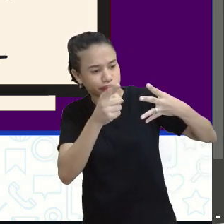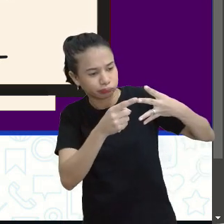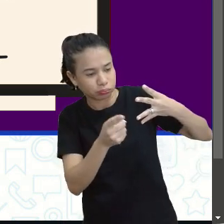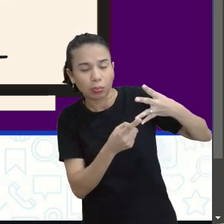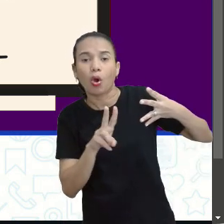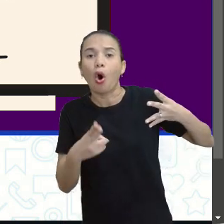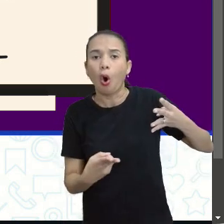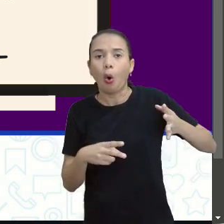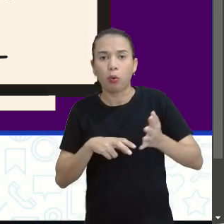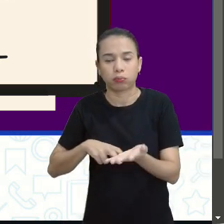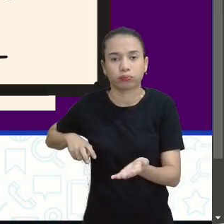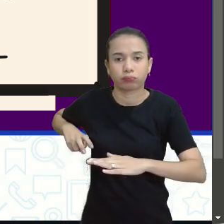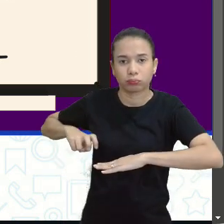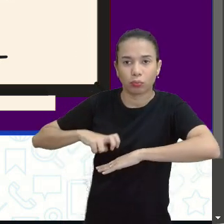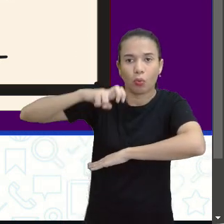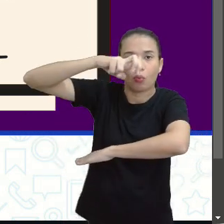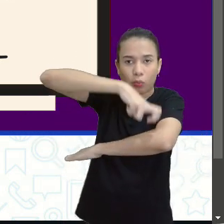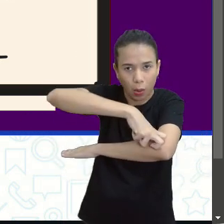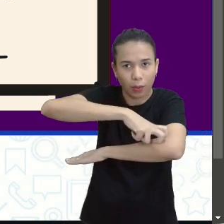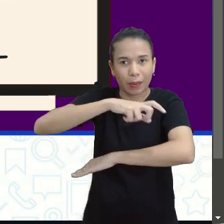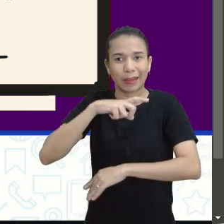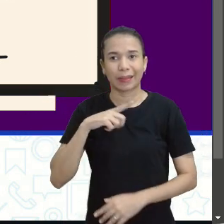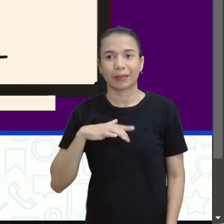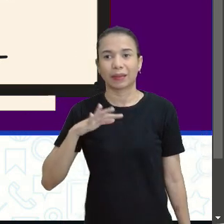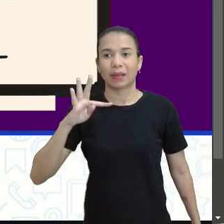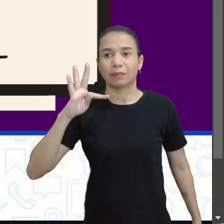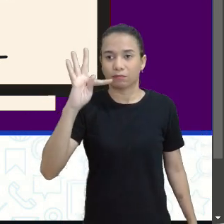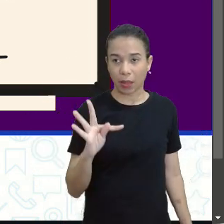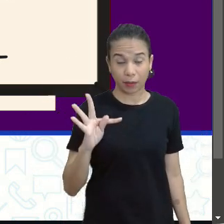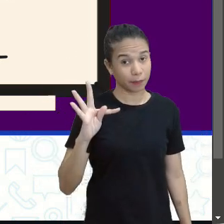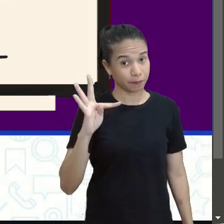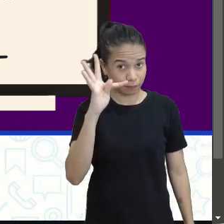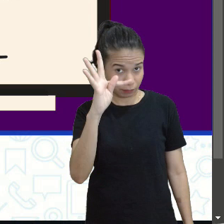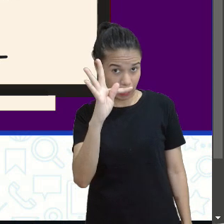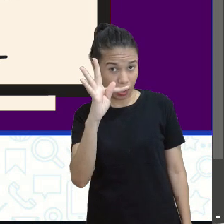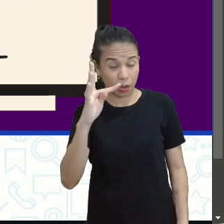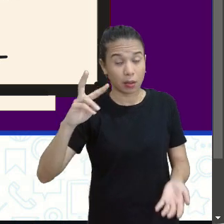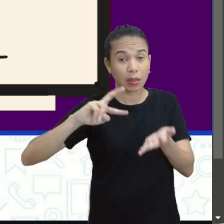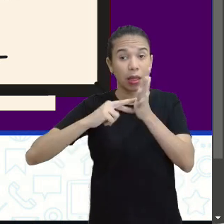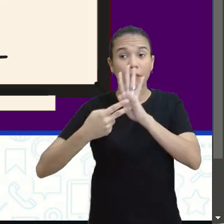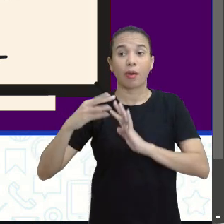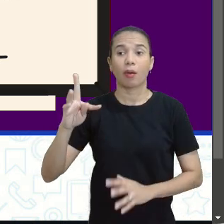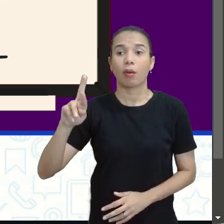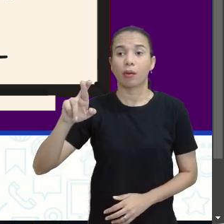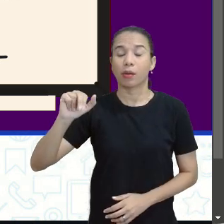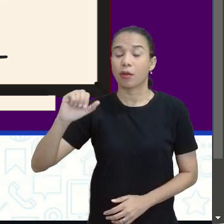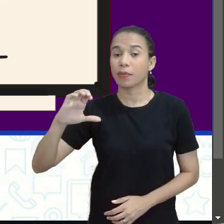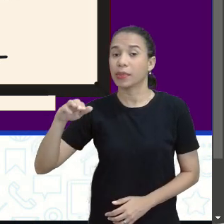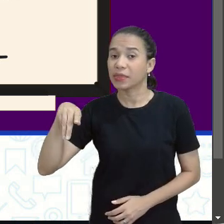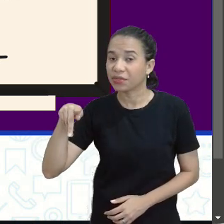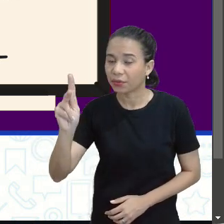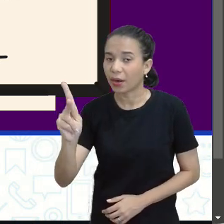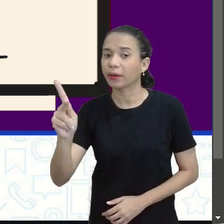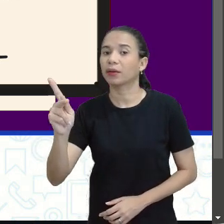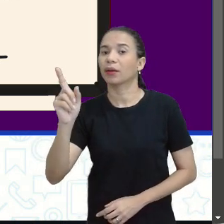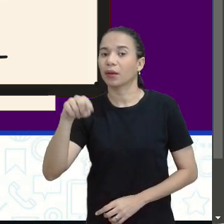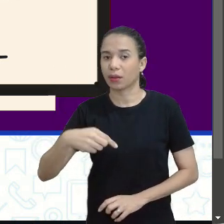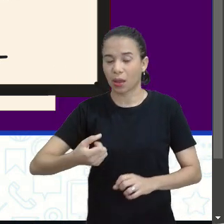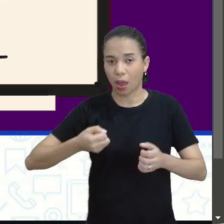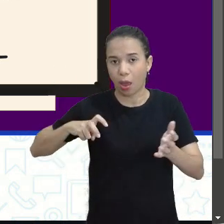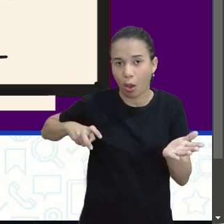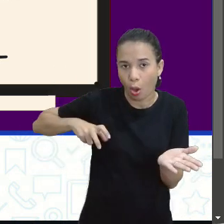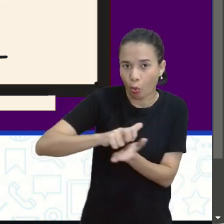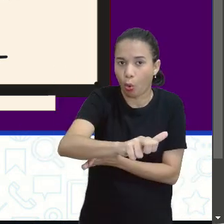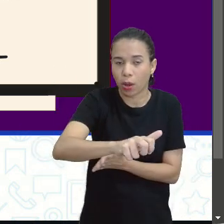distância, levam a letra T de track, né, que significa aí corrida